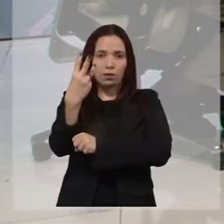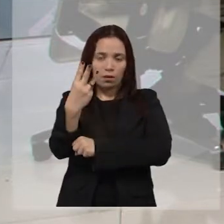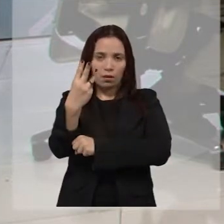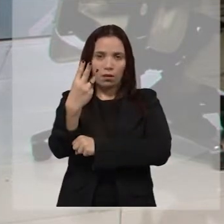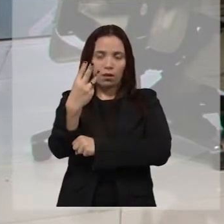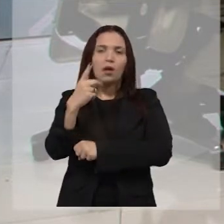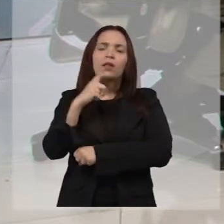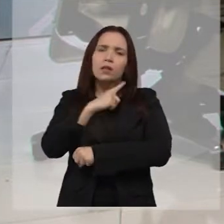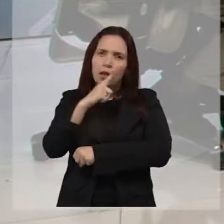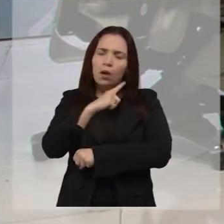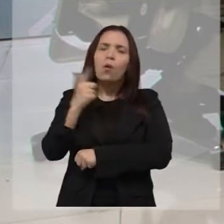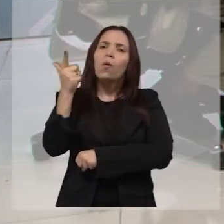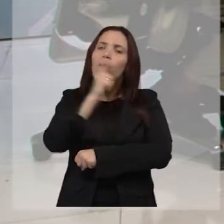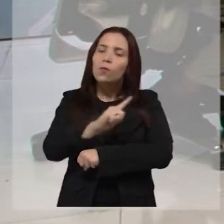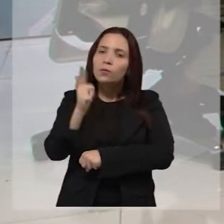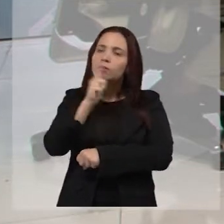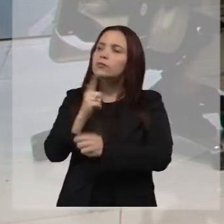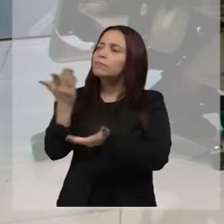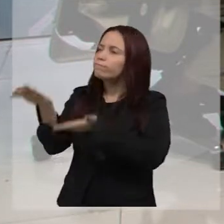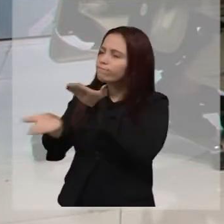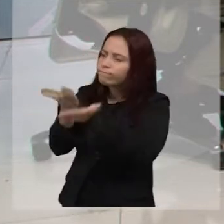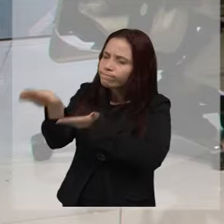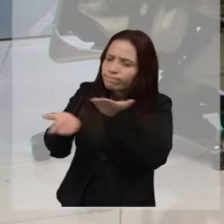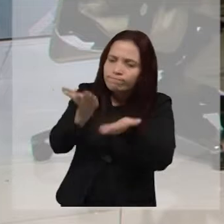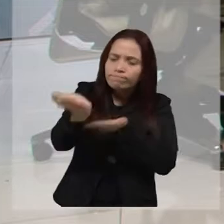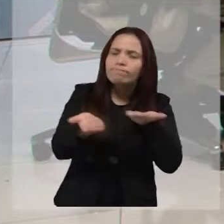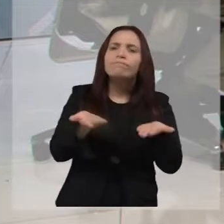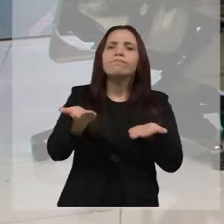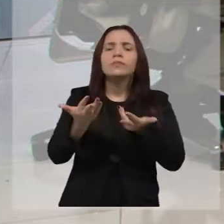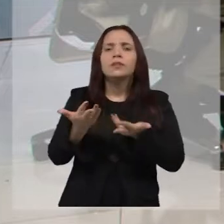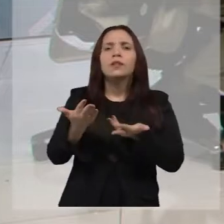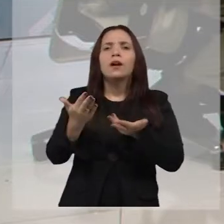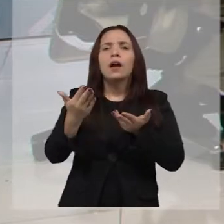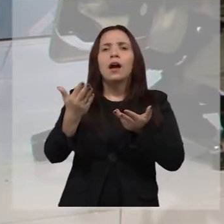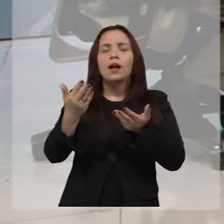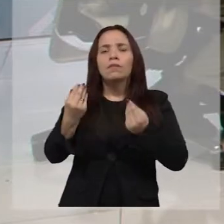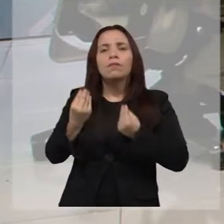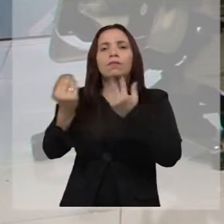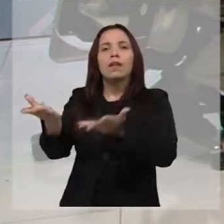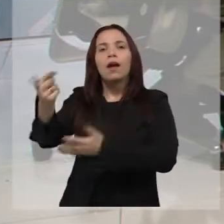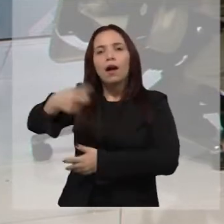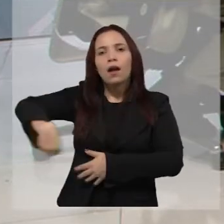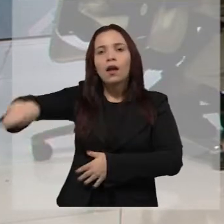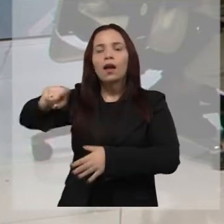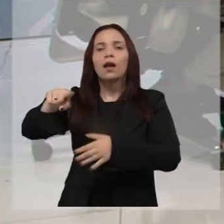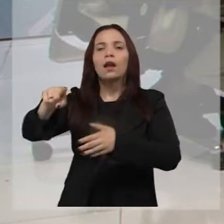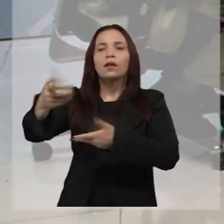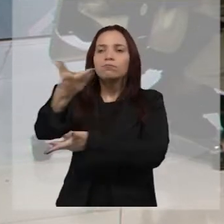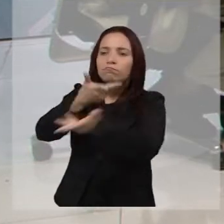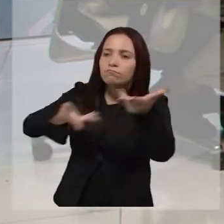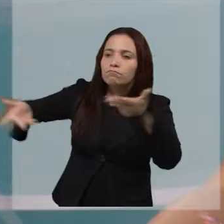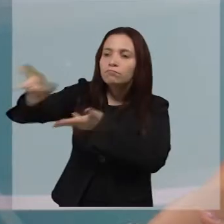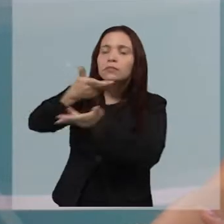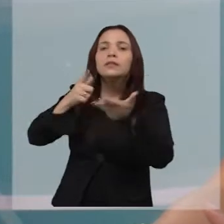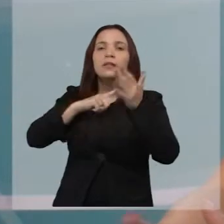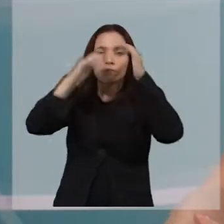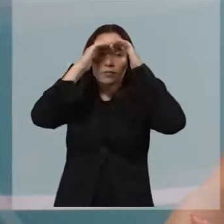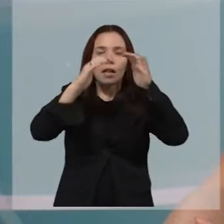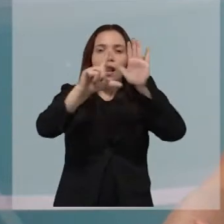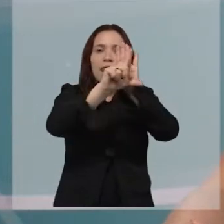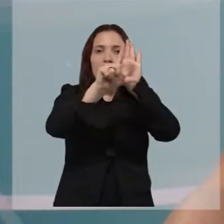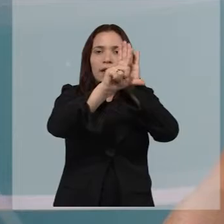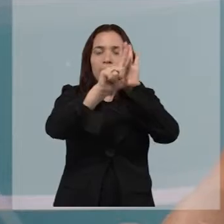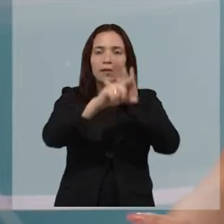mesmo assim, conseguimos fazer um trabalho decente, né, de ressocialização que se busca na